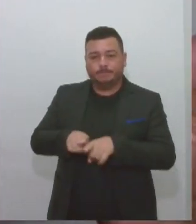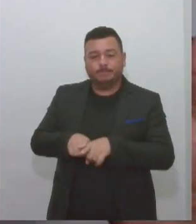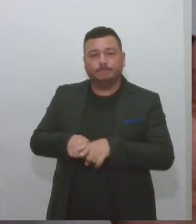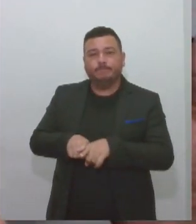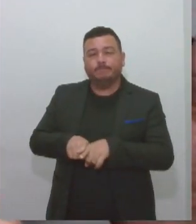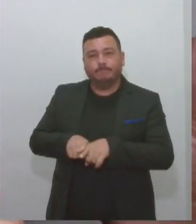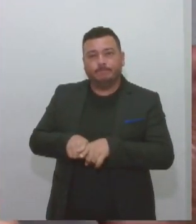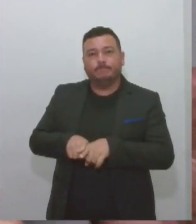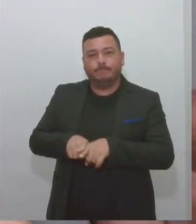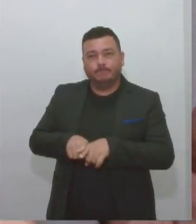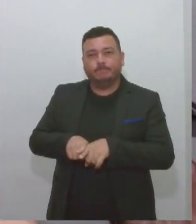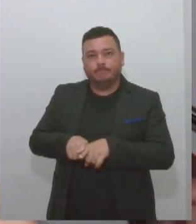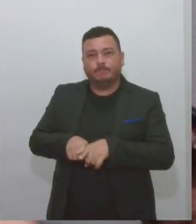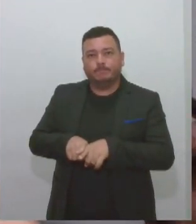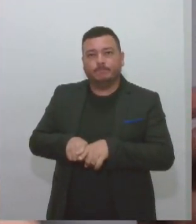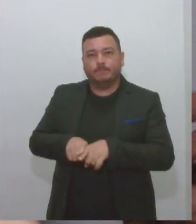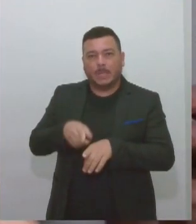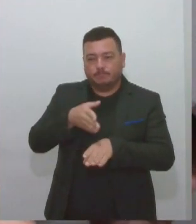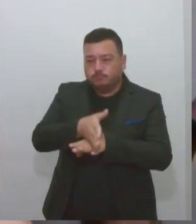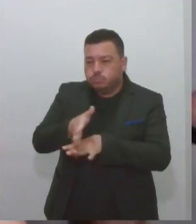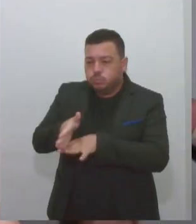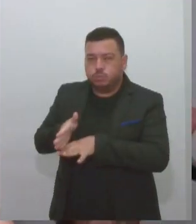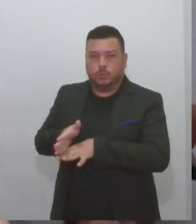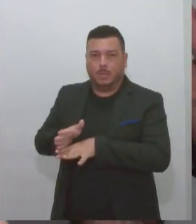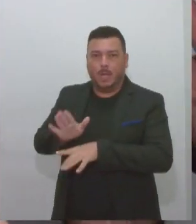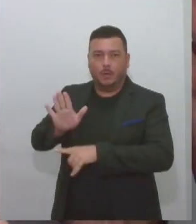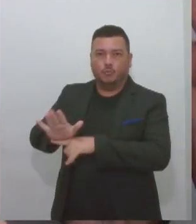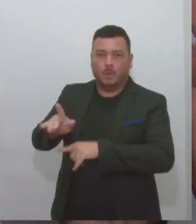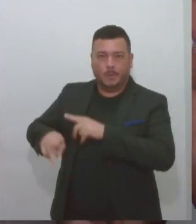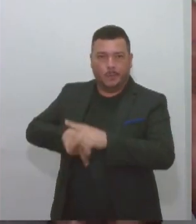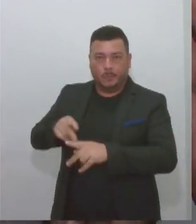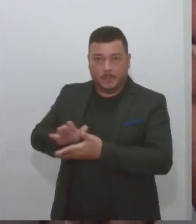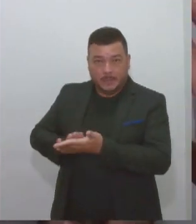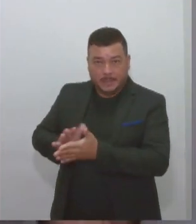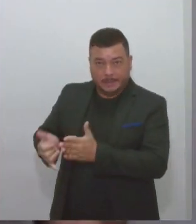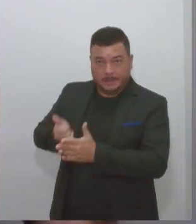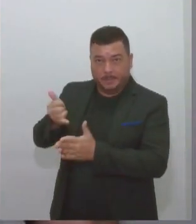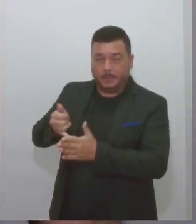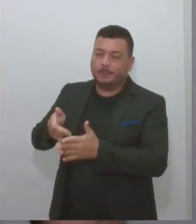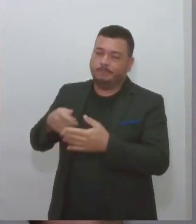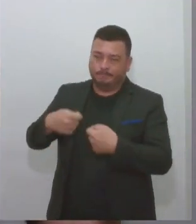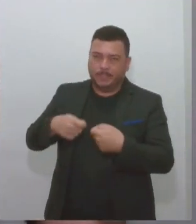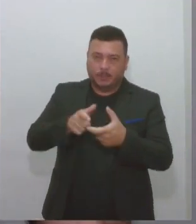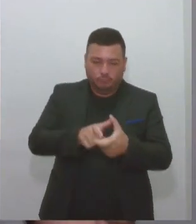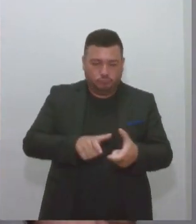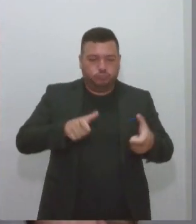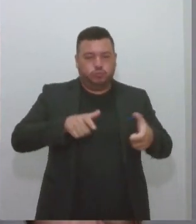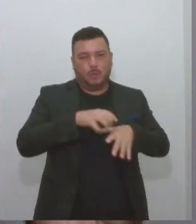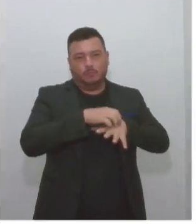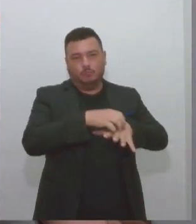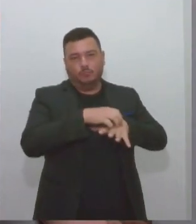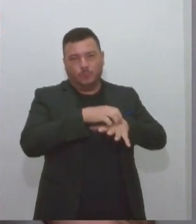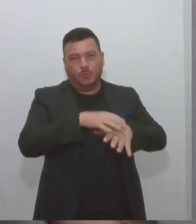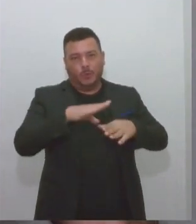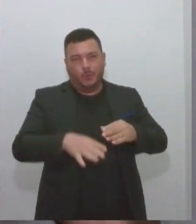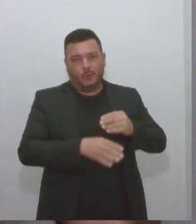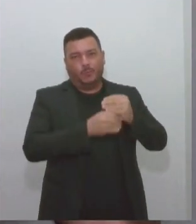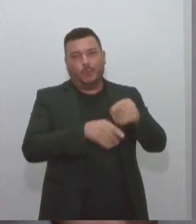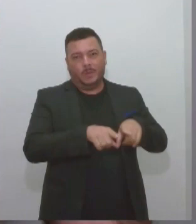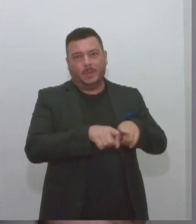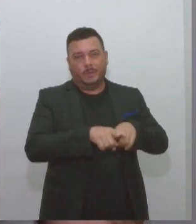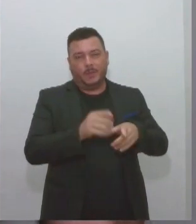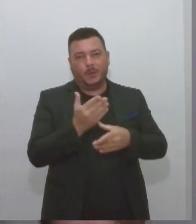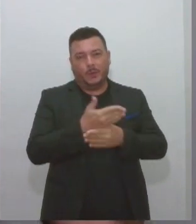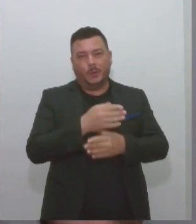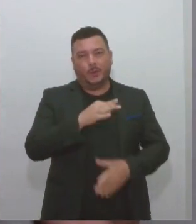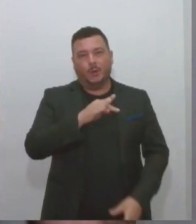não atender às demandas da população, mesmo com a licitação, a gente precisa ampliar com o transporte complementar através da lotação. Estarei participando